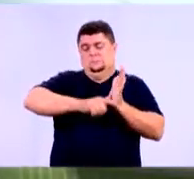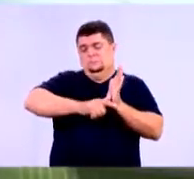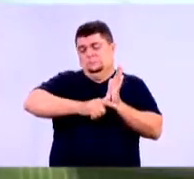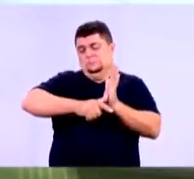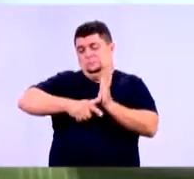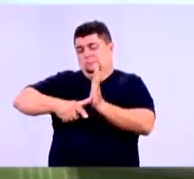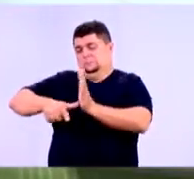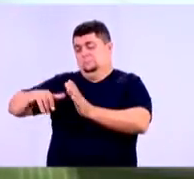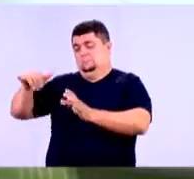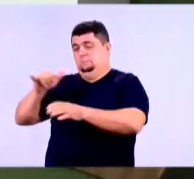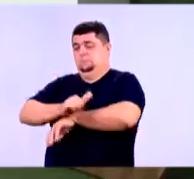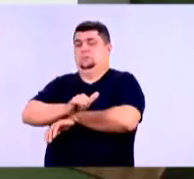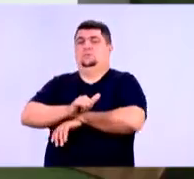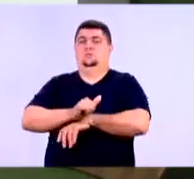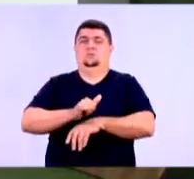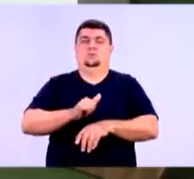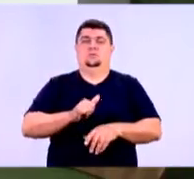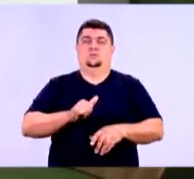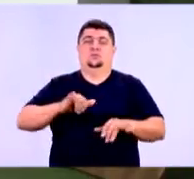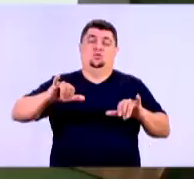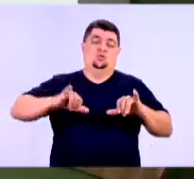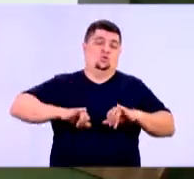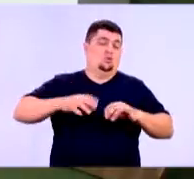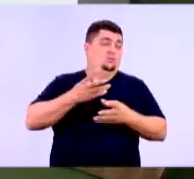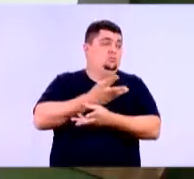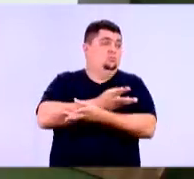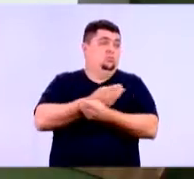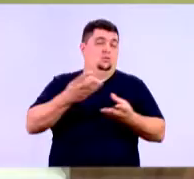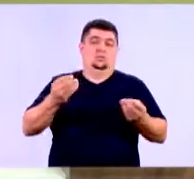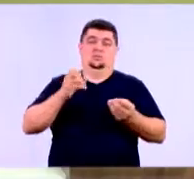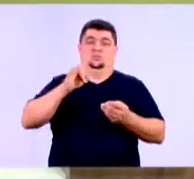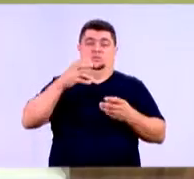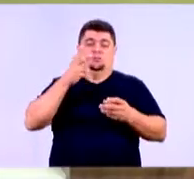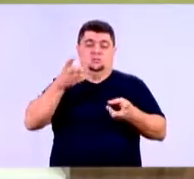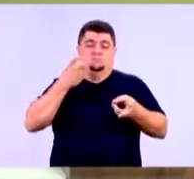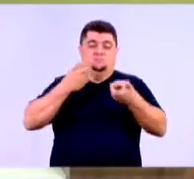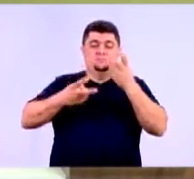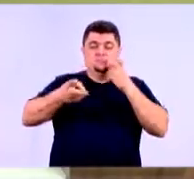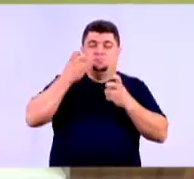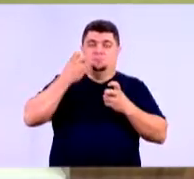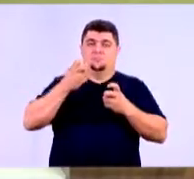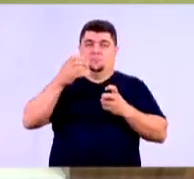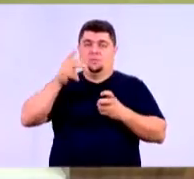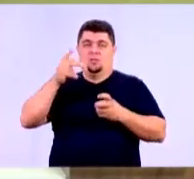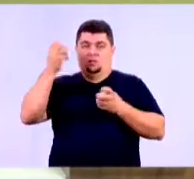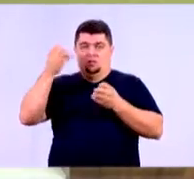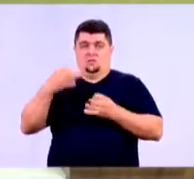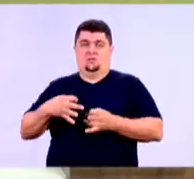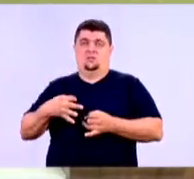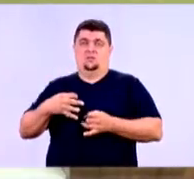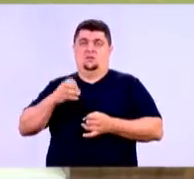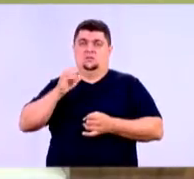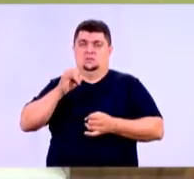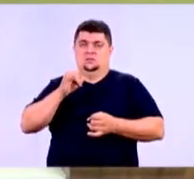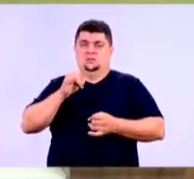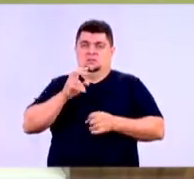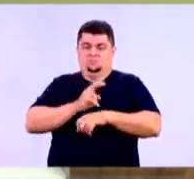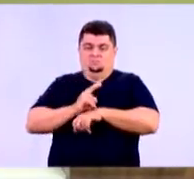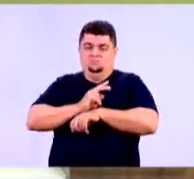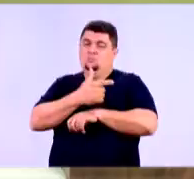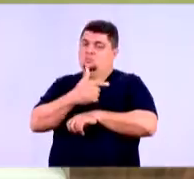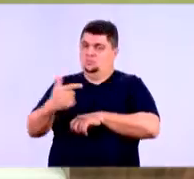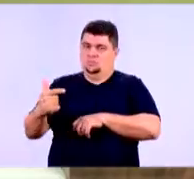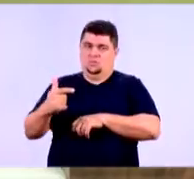consome a empresa. Isso, se não tratado de forma correta, se você, que nem a professora realçou, se você não monitorar, se